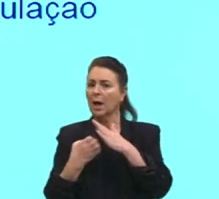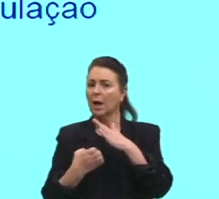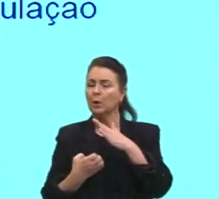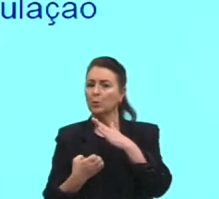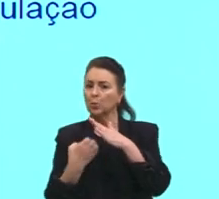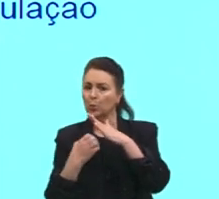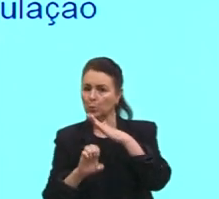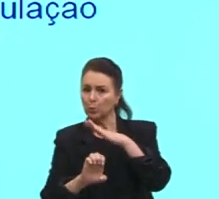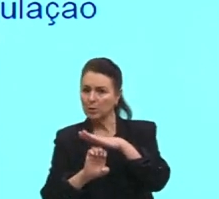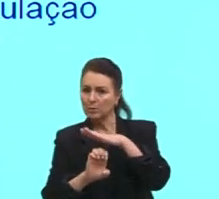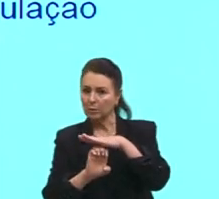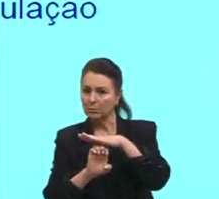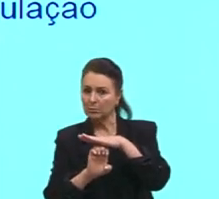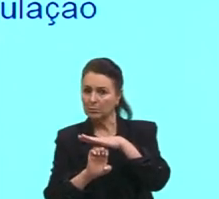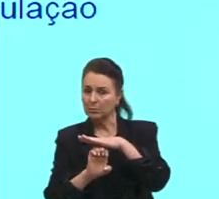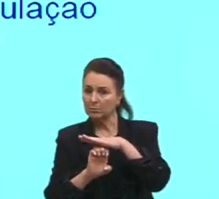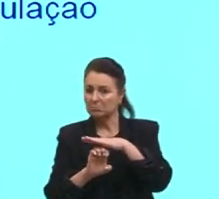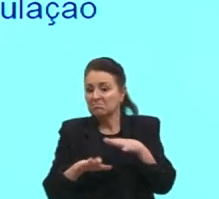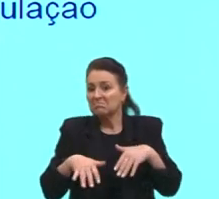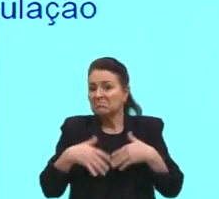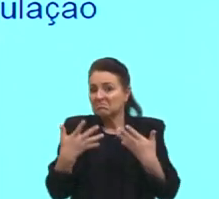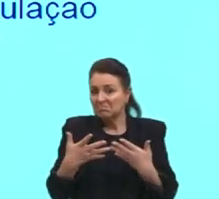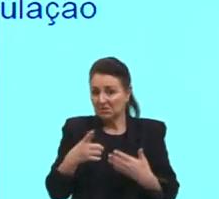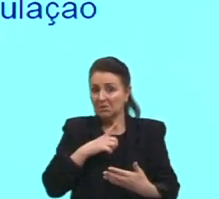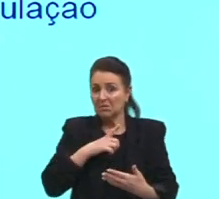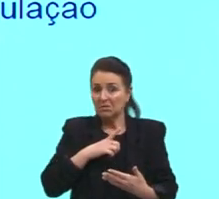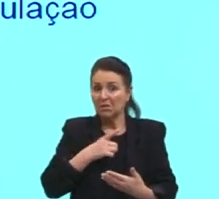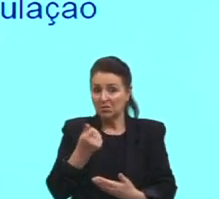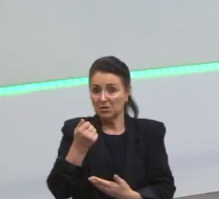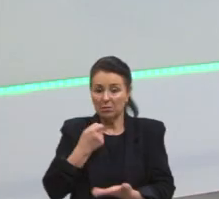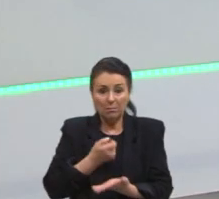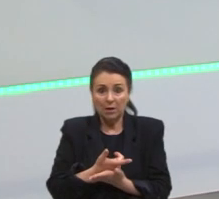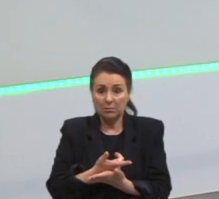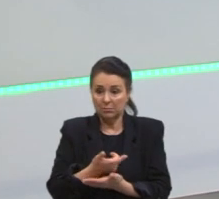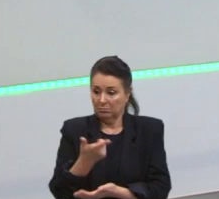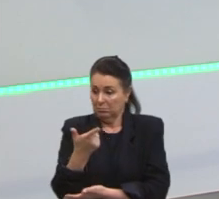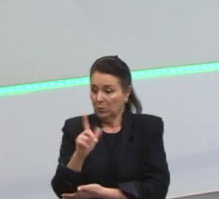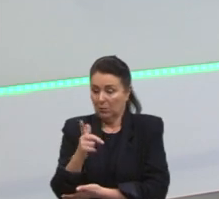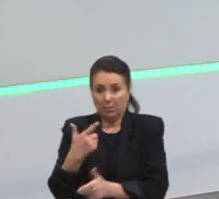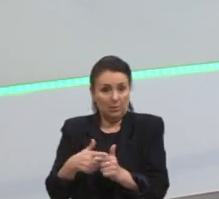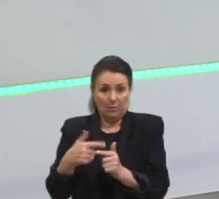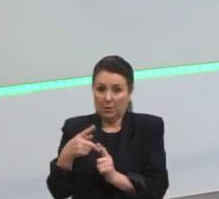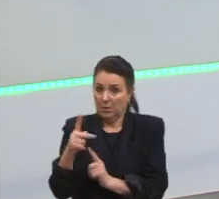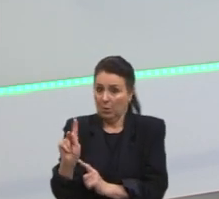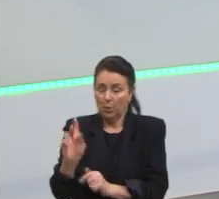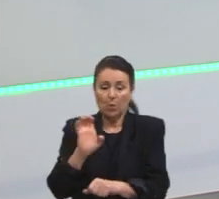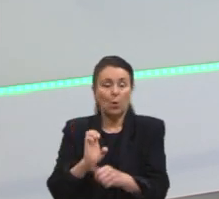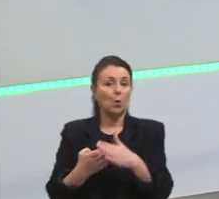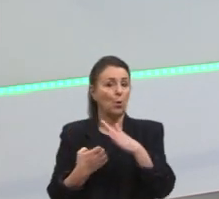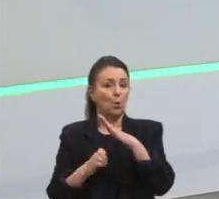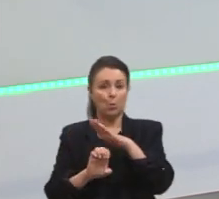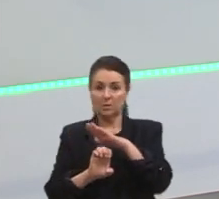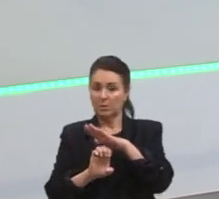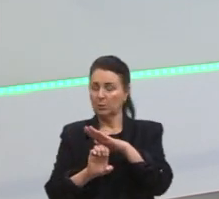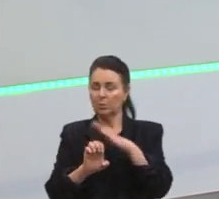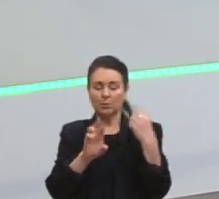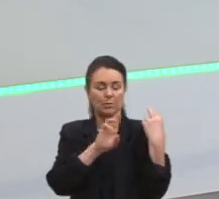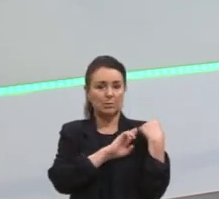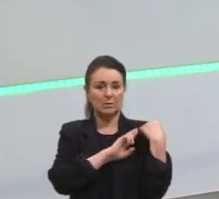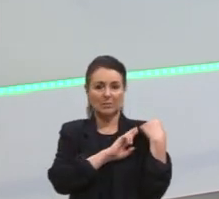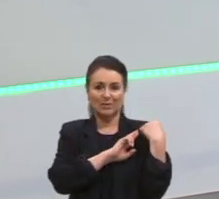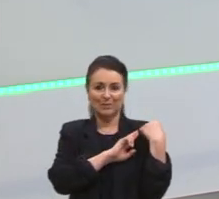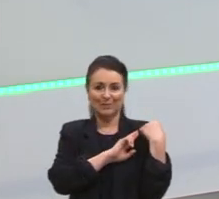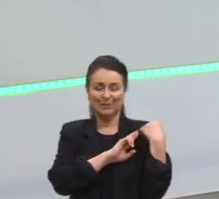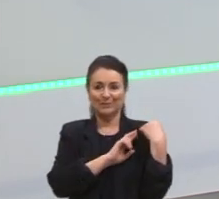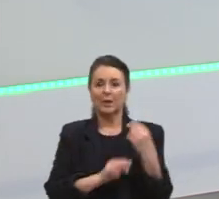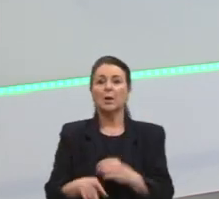prazer tá então se tu tem dinheiro tu paga se tu não tem aí é problema teu estado não vai ter muita relação com isso tá nos